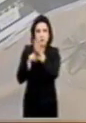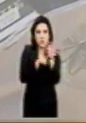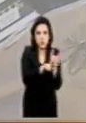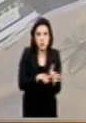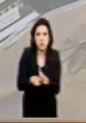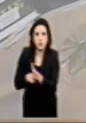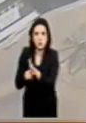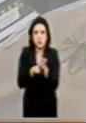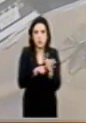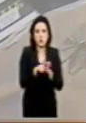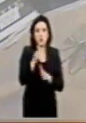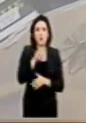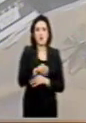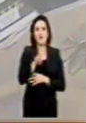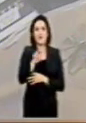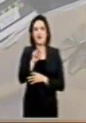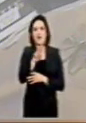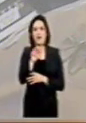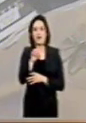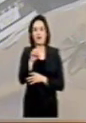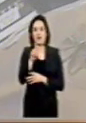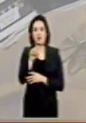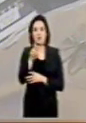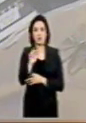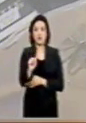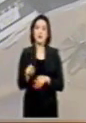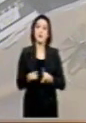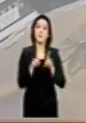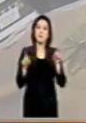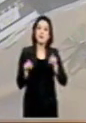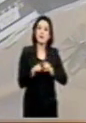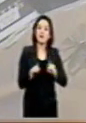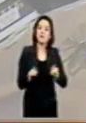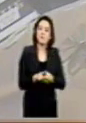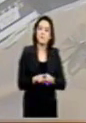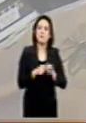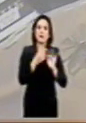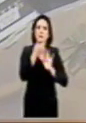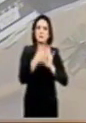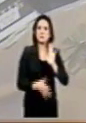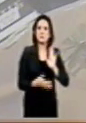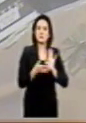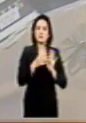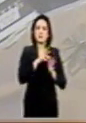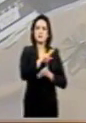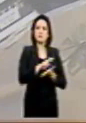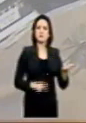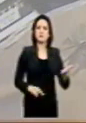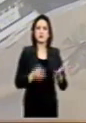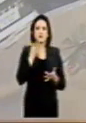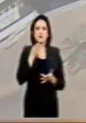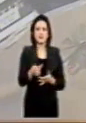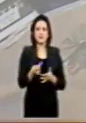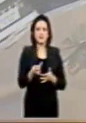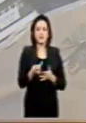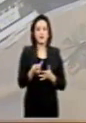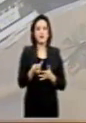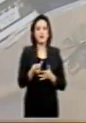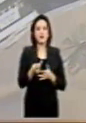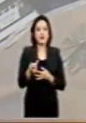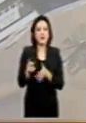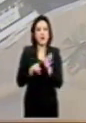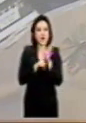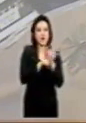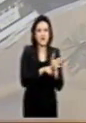ainda argumenta o reclamante, tendo em vista que a operação investiga indiretamente parlamentares,